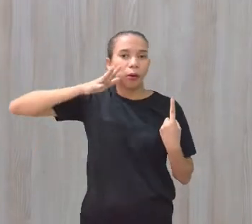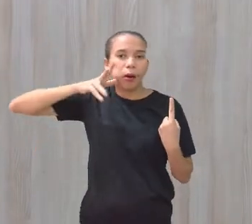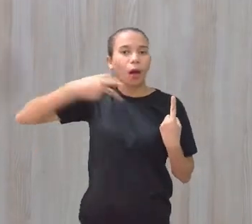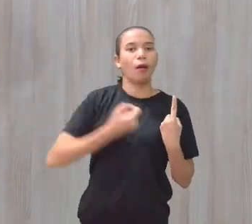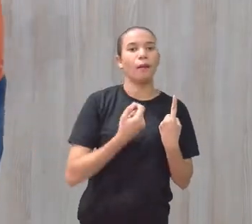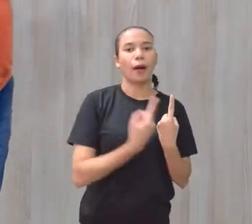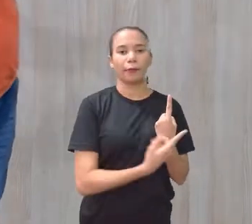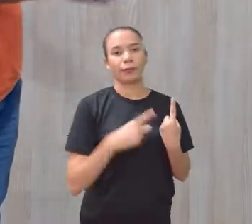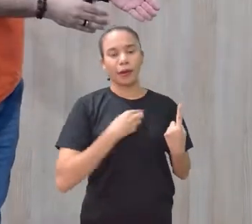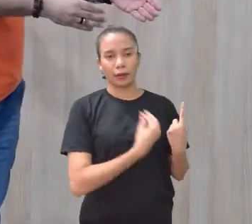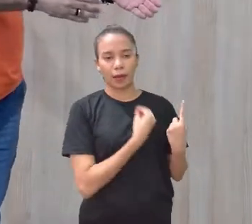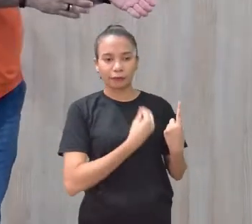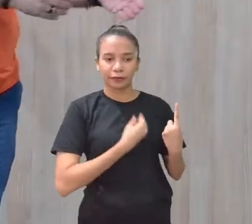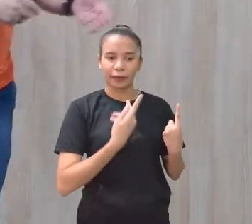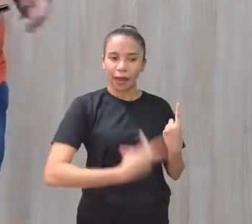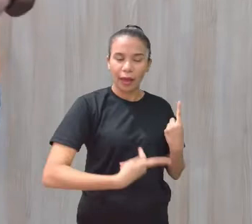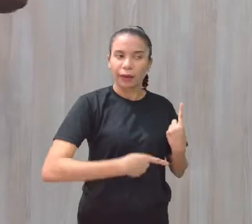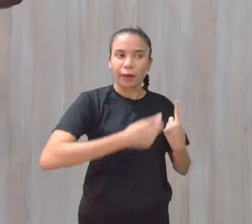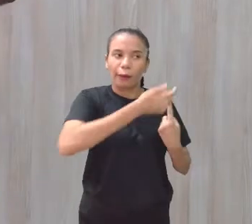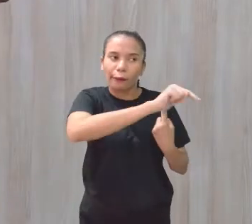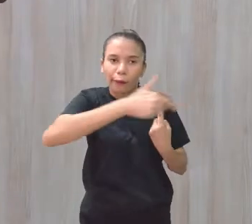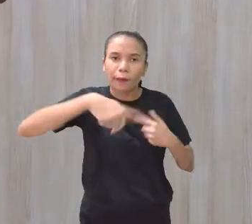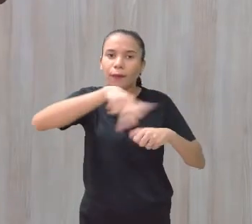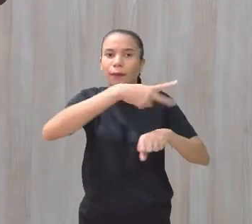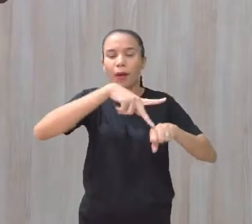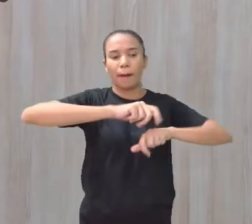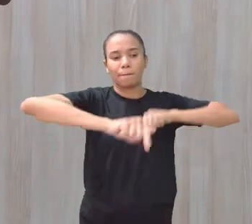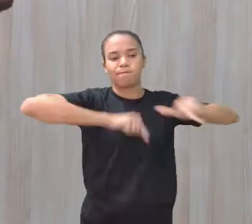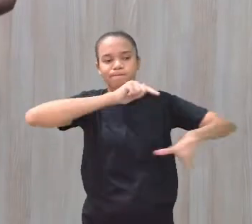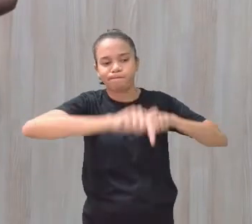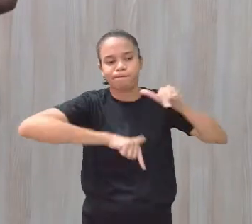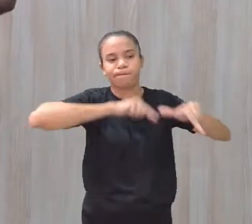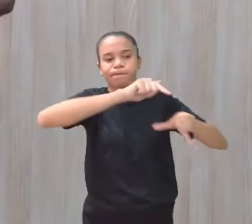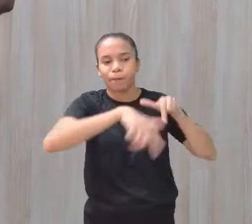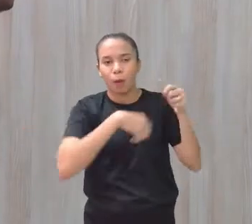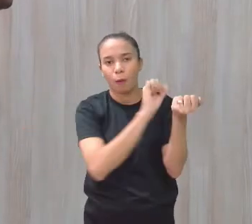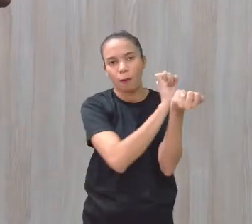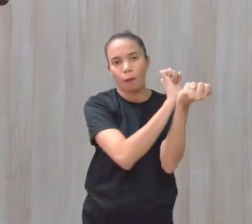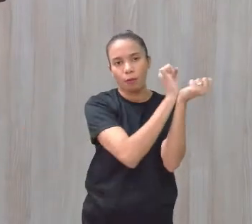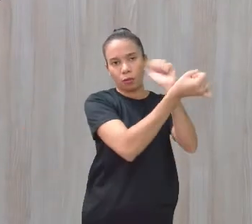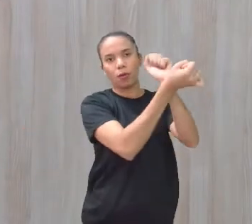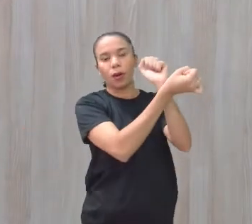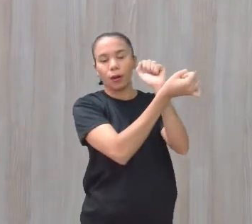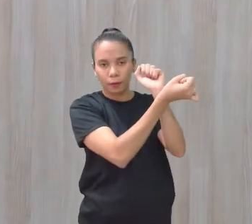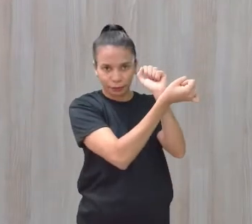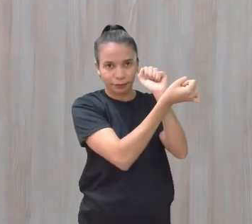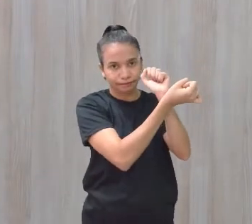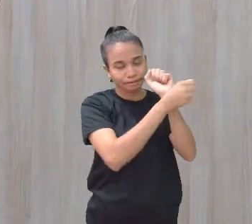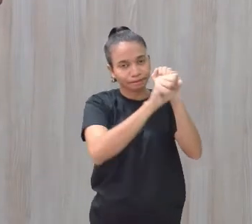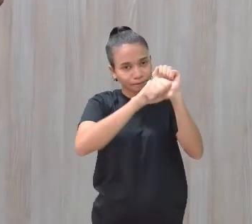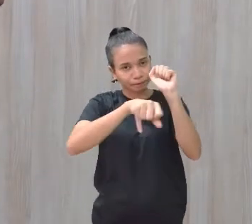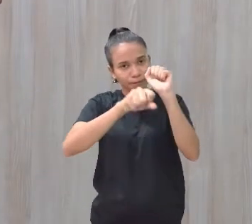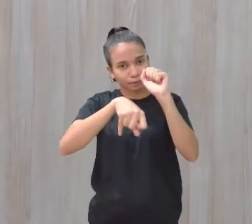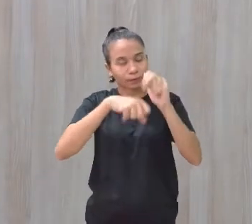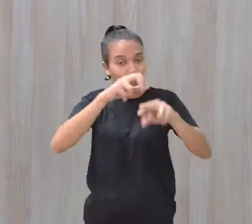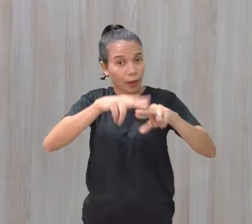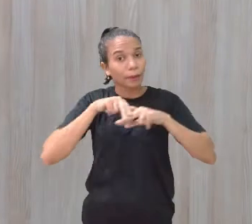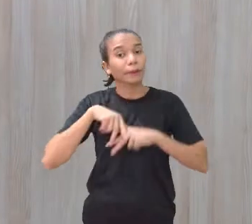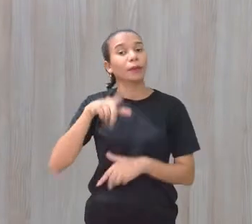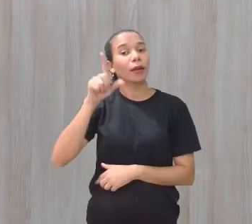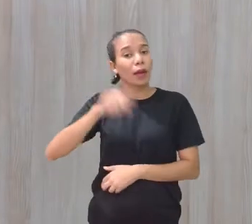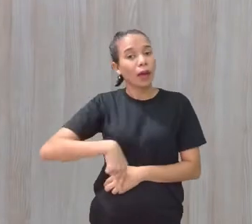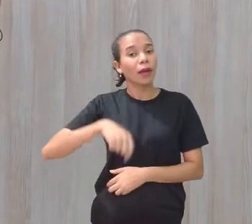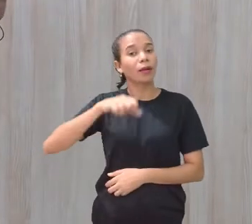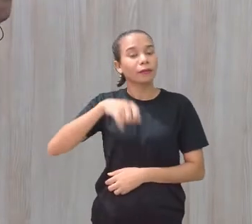e levados para outros territórios para trabalharem na condição de pessoas escravizadas, né? Então,